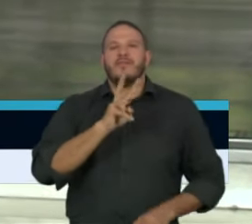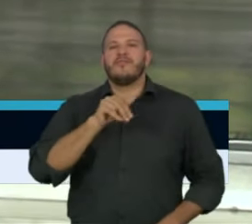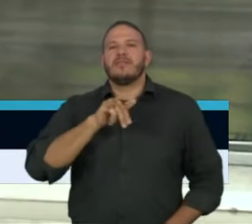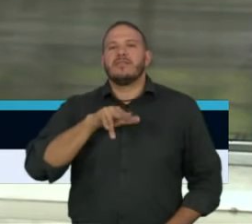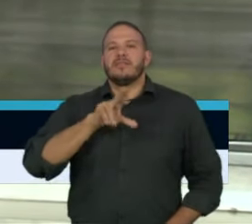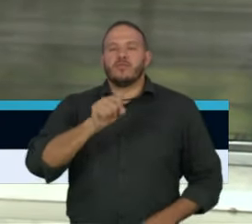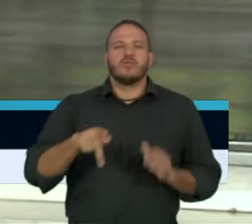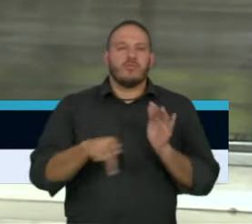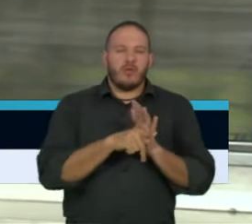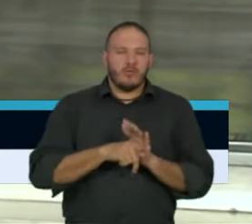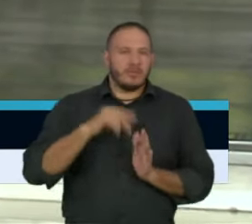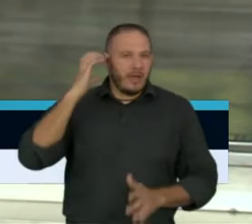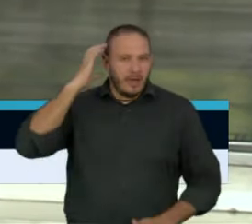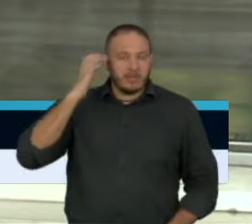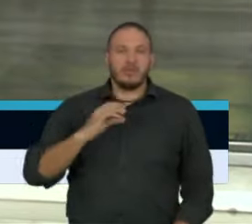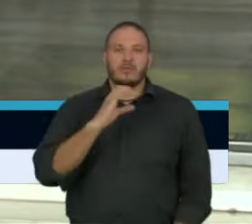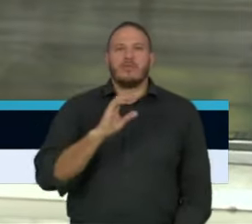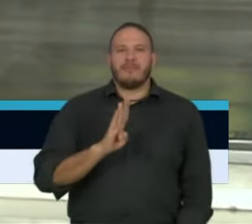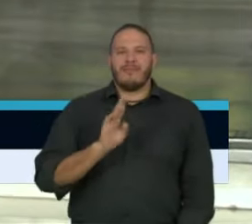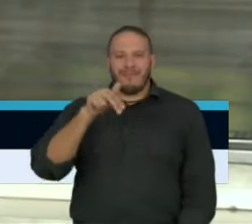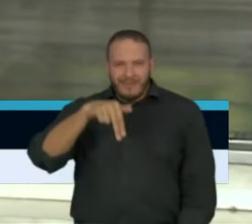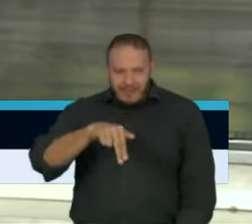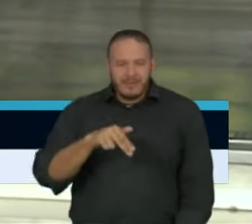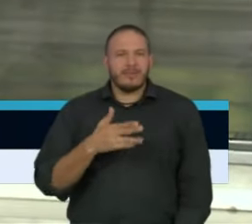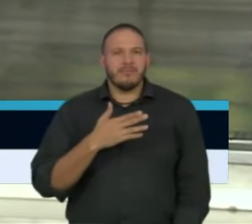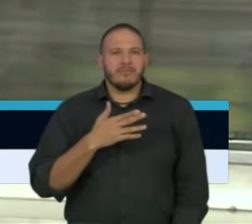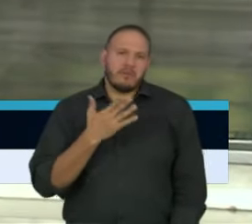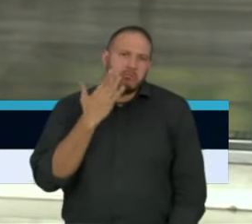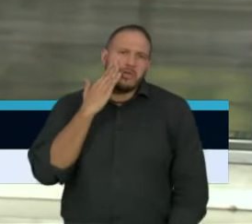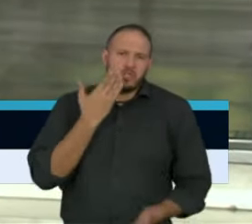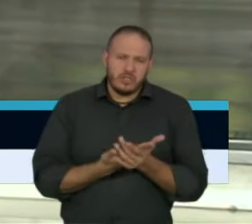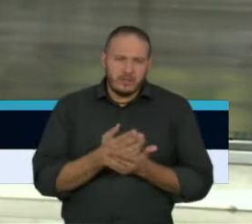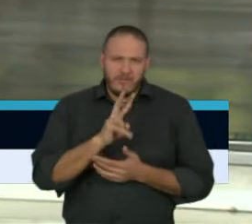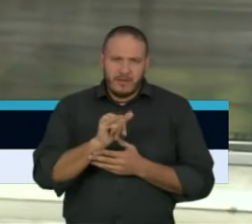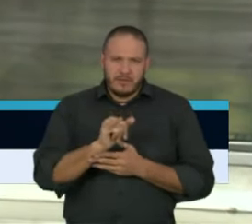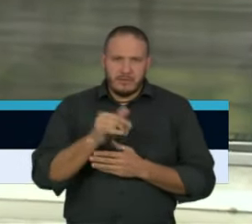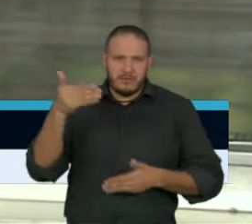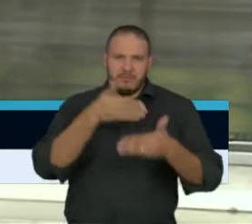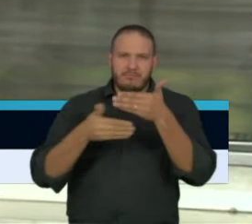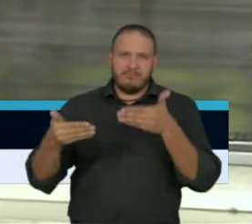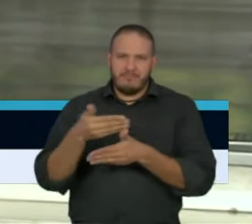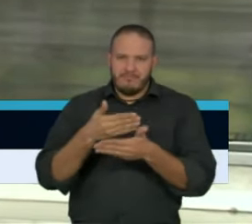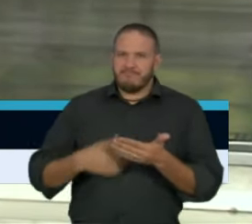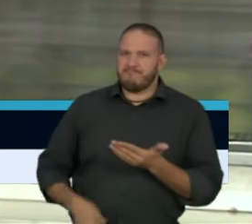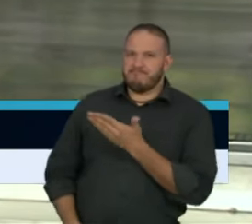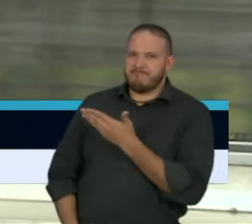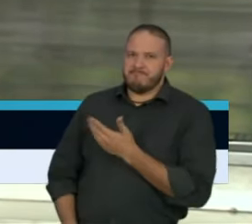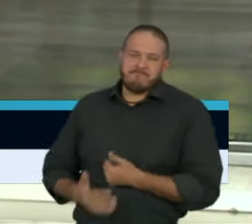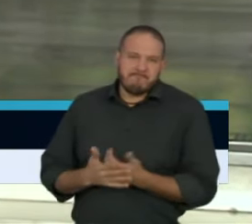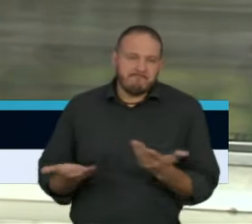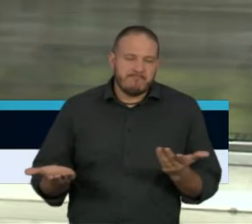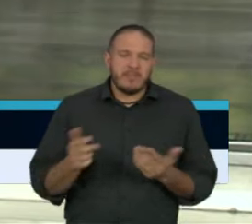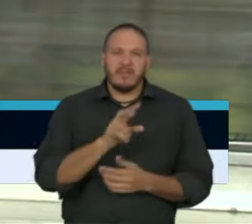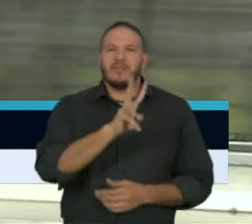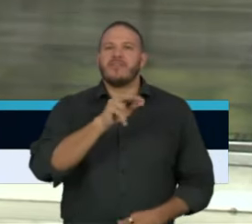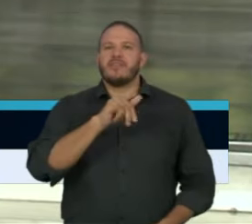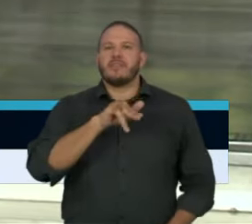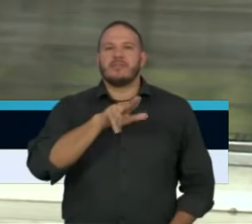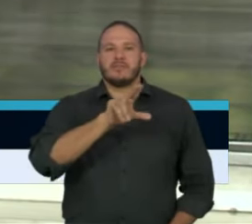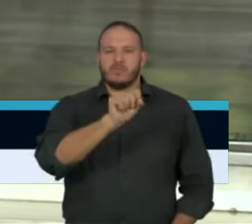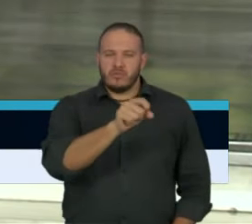da Rádio CBN. Creio que teremos aqui na tela, pelas informações que tenho aqui, o Vinícius